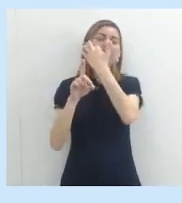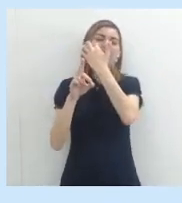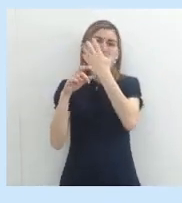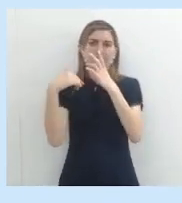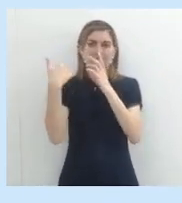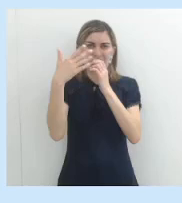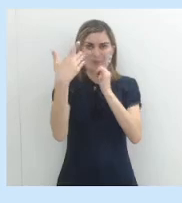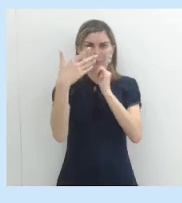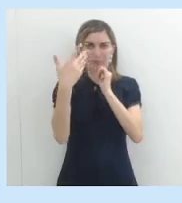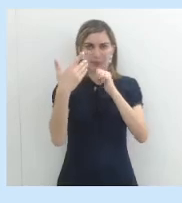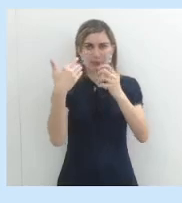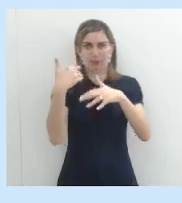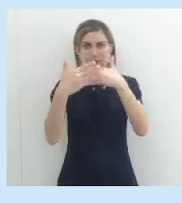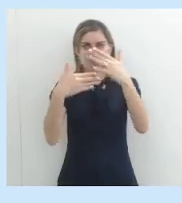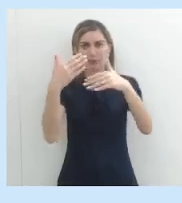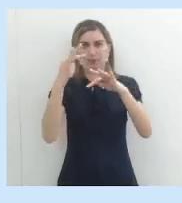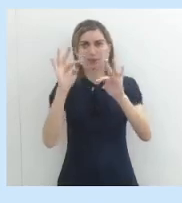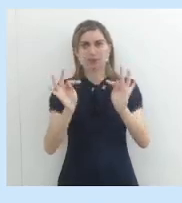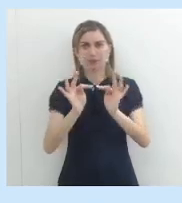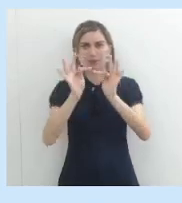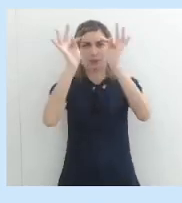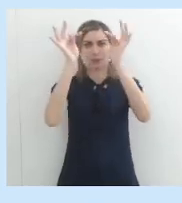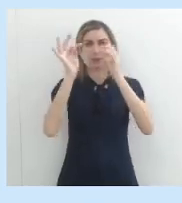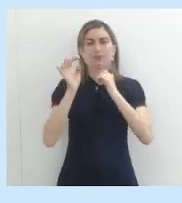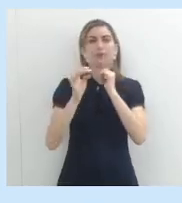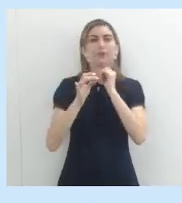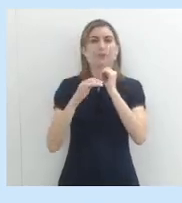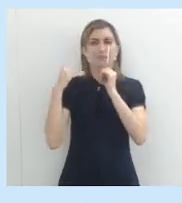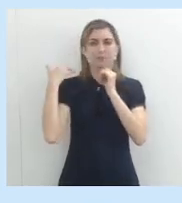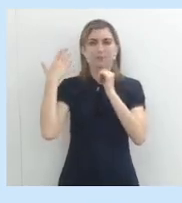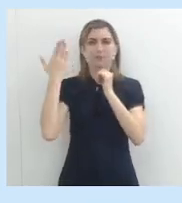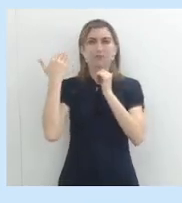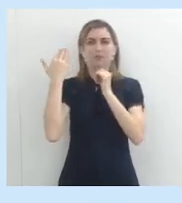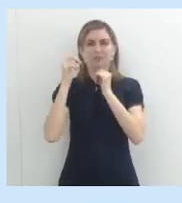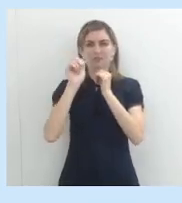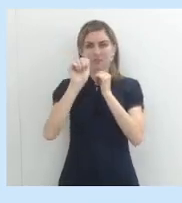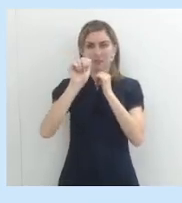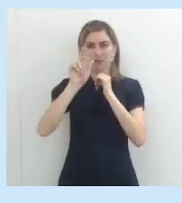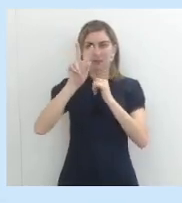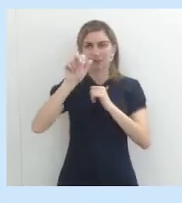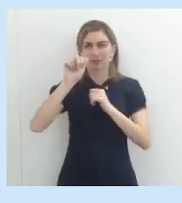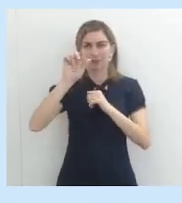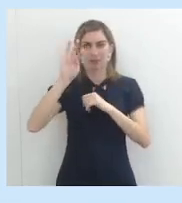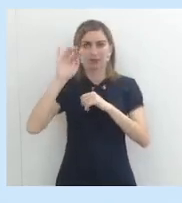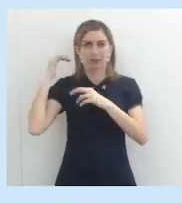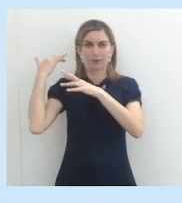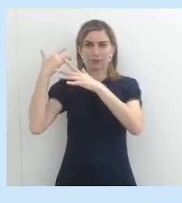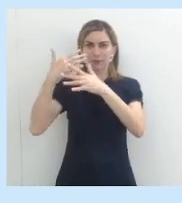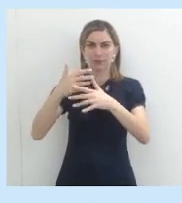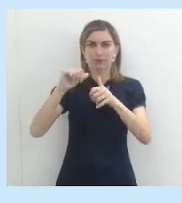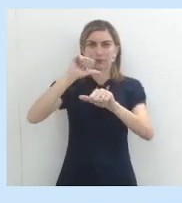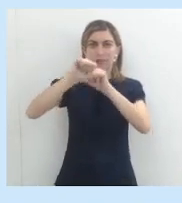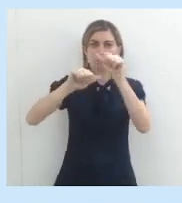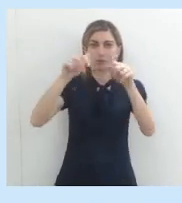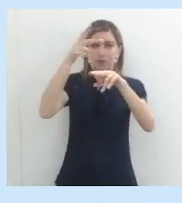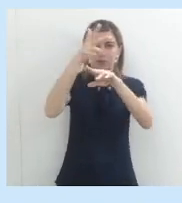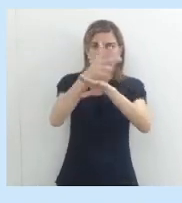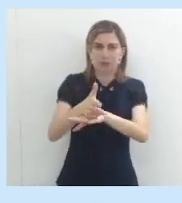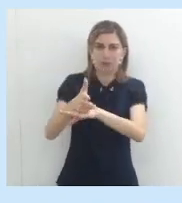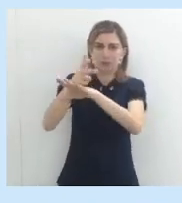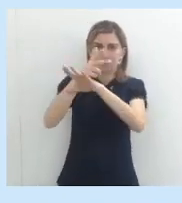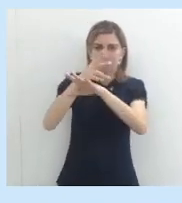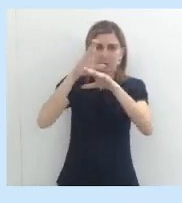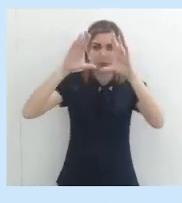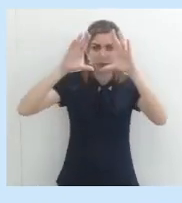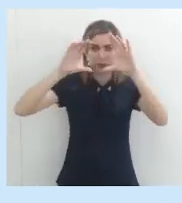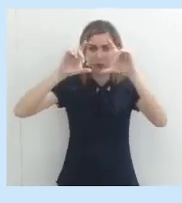cinema, da tecnologia, né, de Avatar para cá, do filme Avatar, né, que se mudou também as câmeras de filmagem,